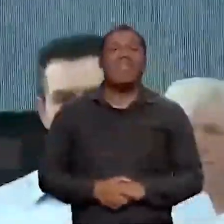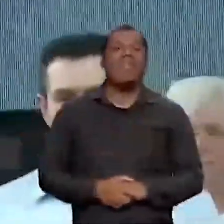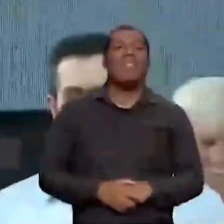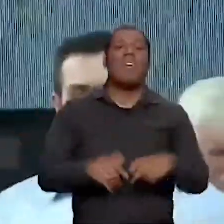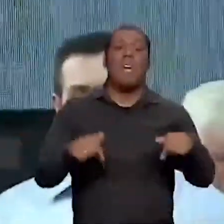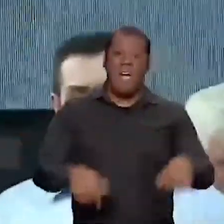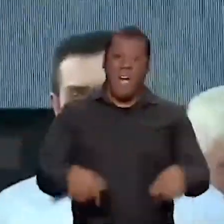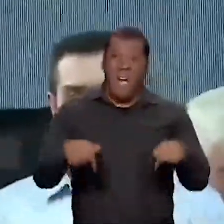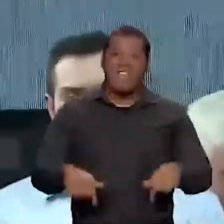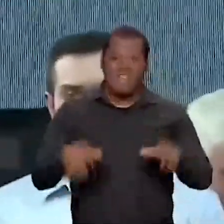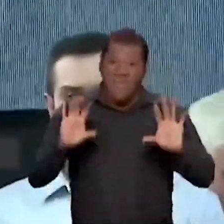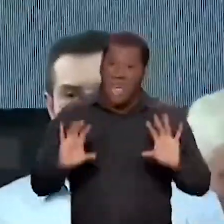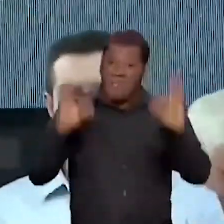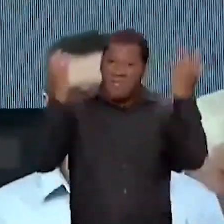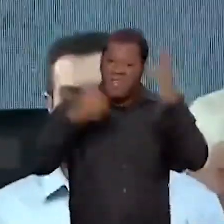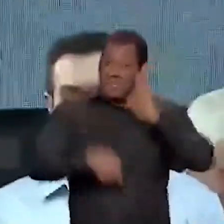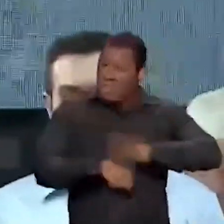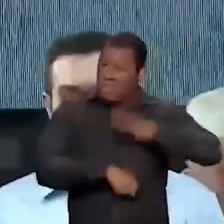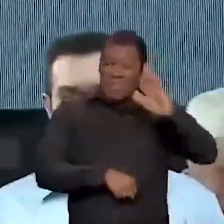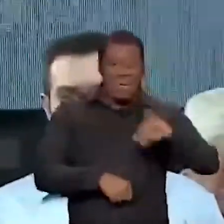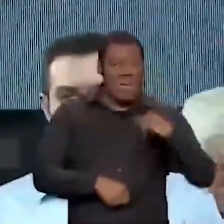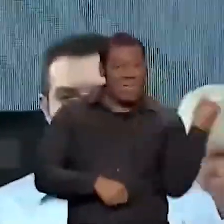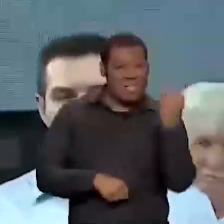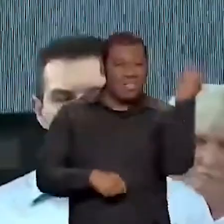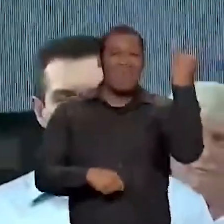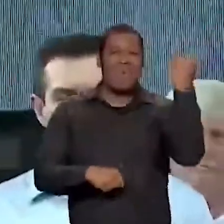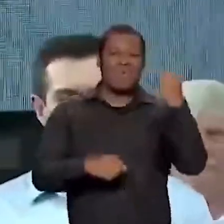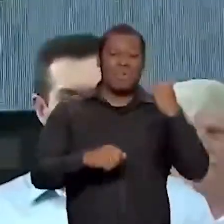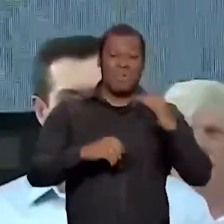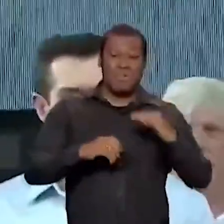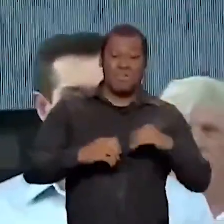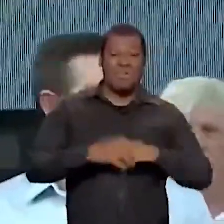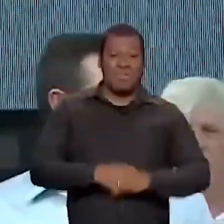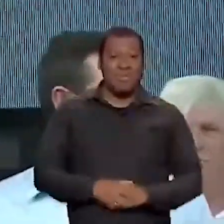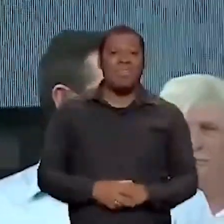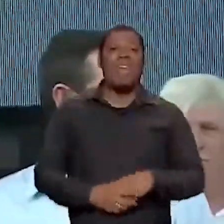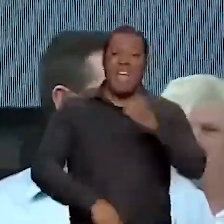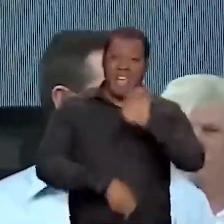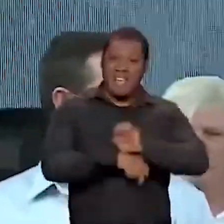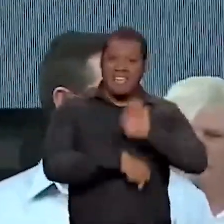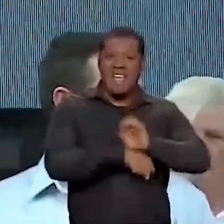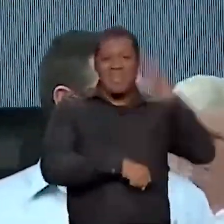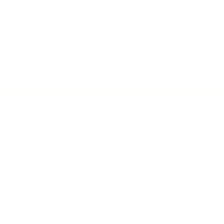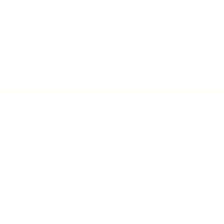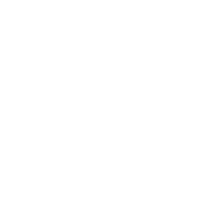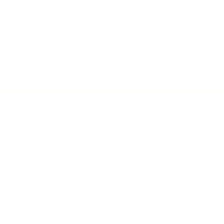o maior evento que já aconteceu no estado do Pará.